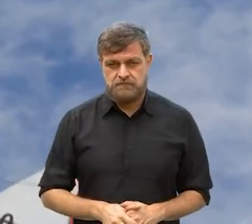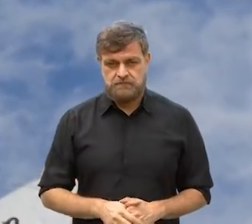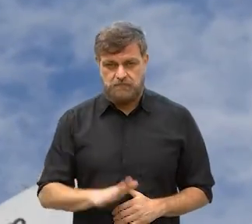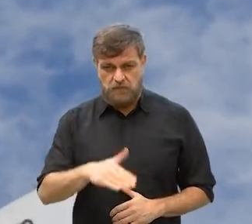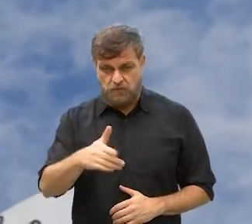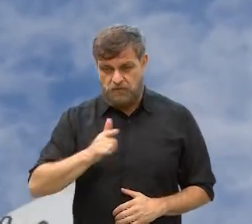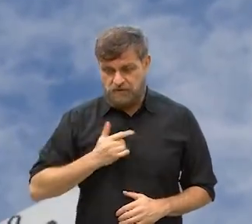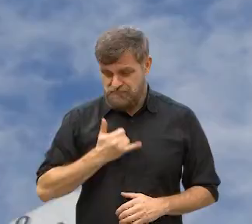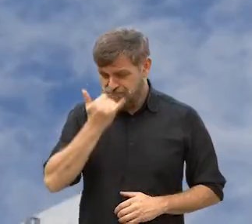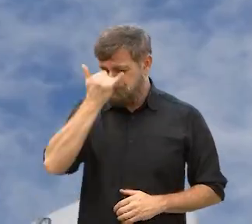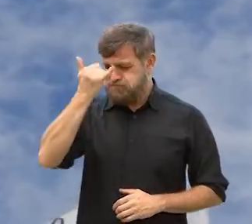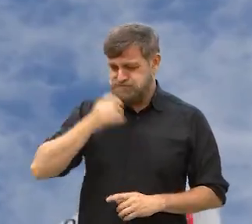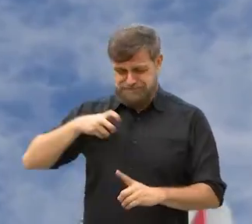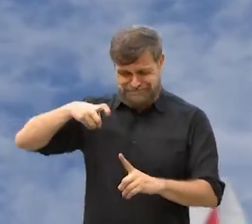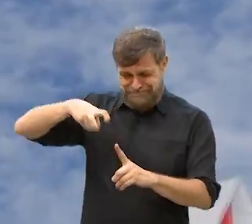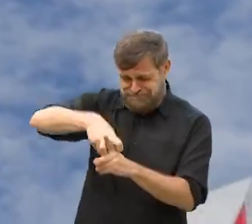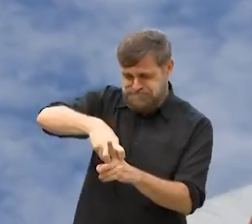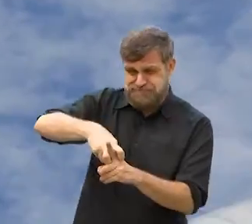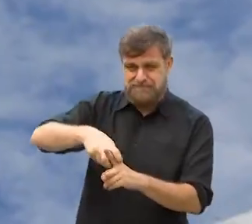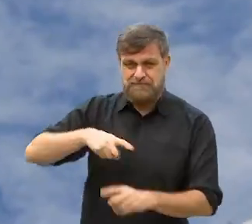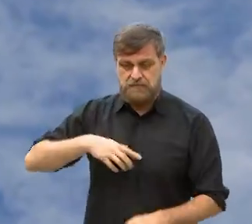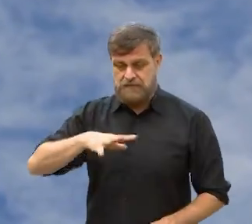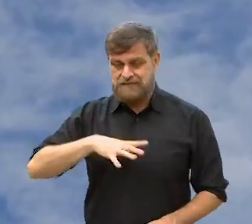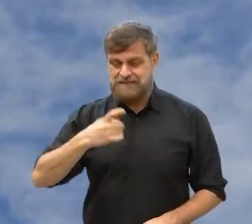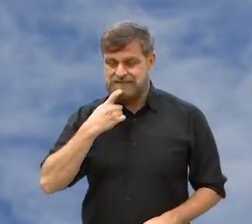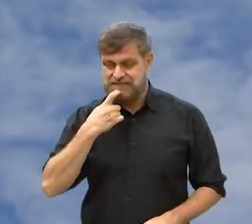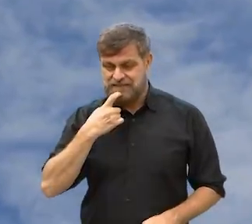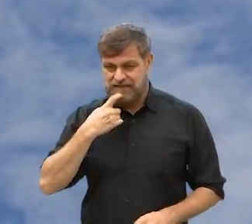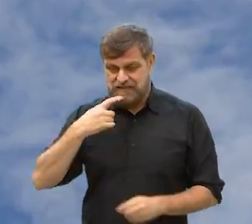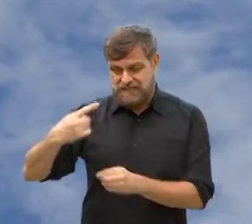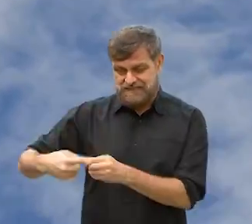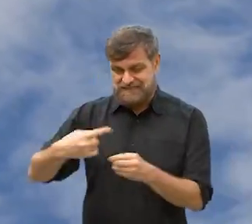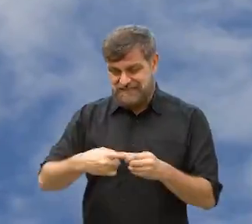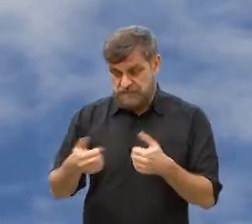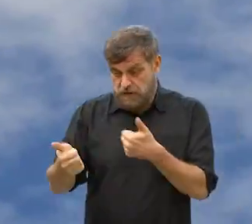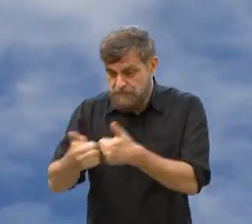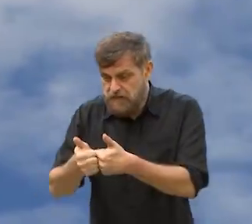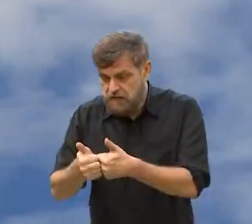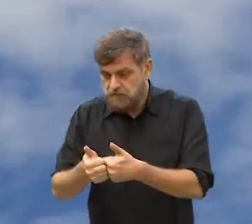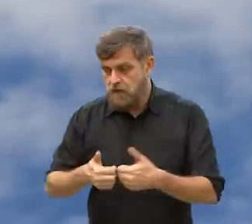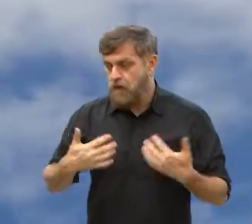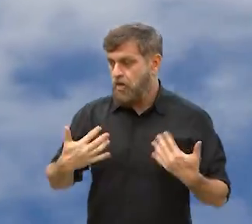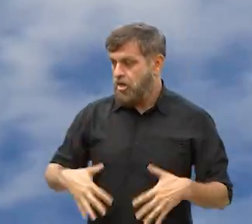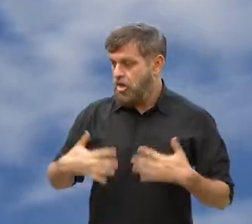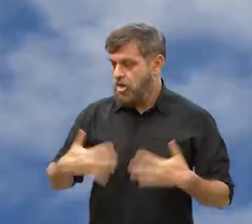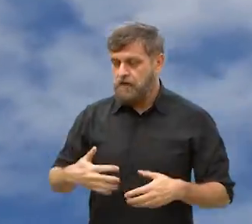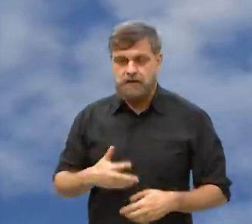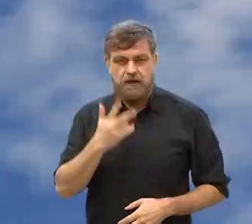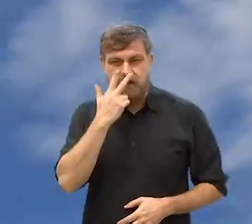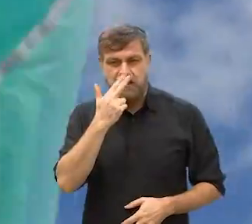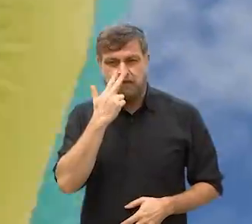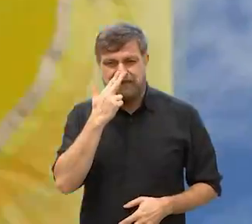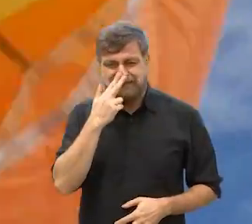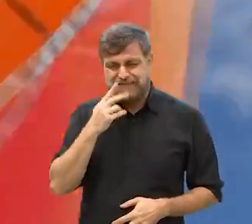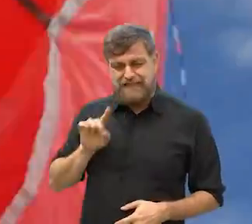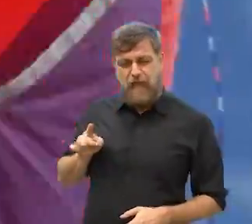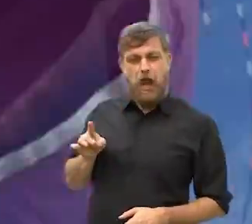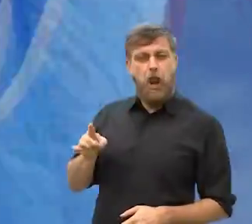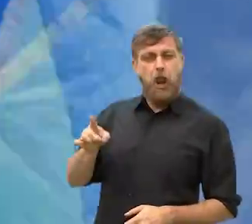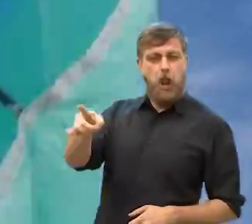Quando um acidente acontece na cidade vizinha, no estado vizinho, parece que é tudo muito